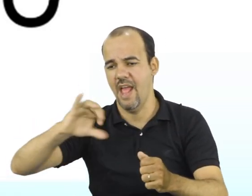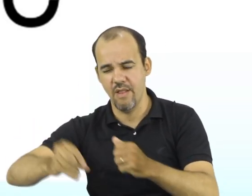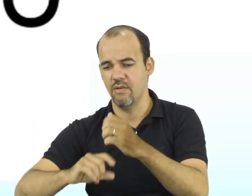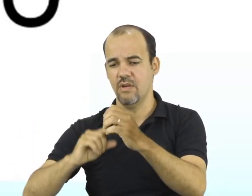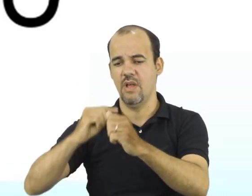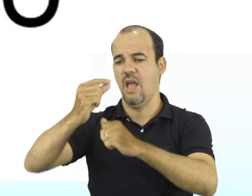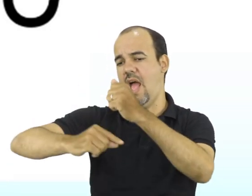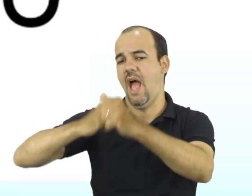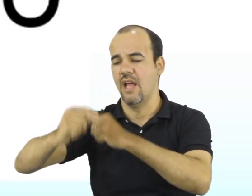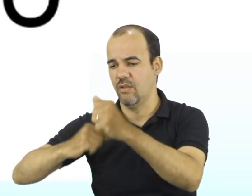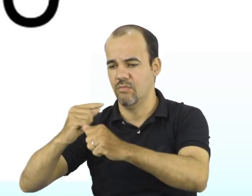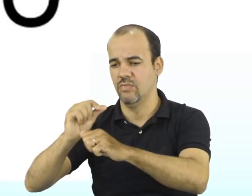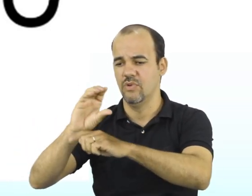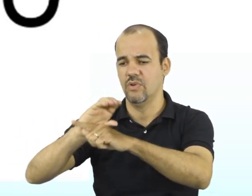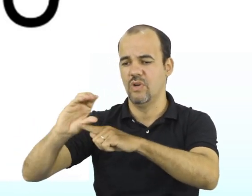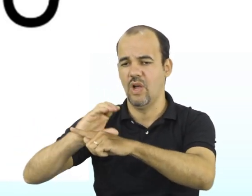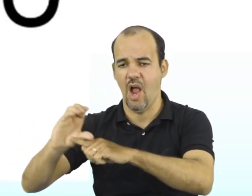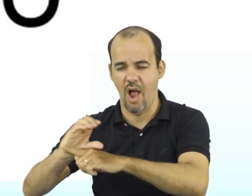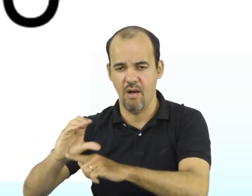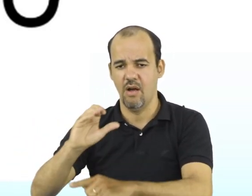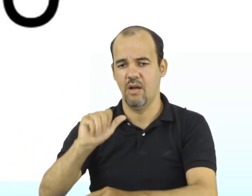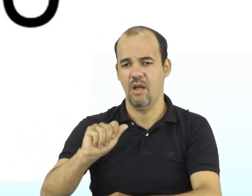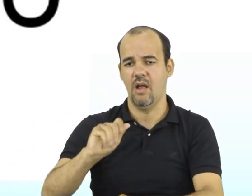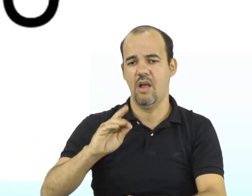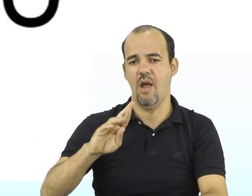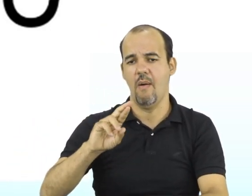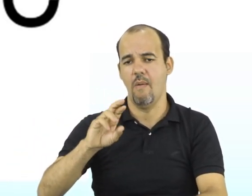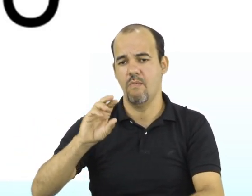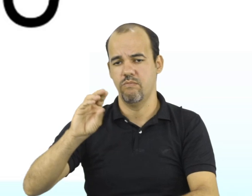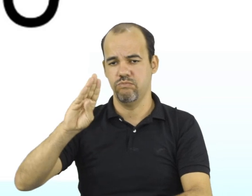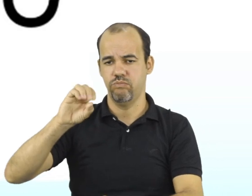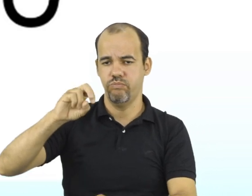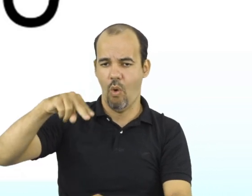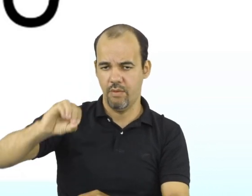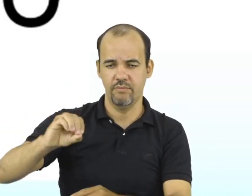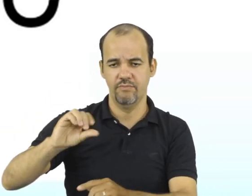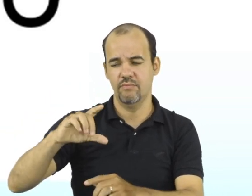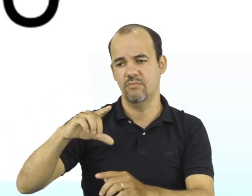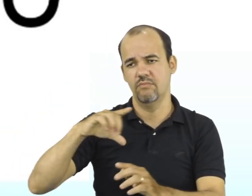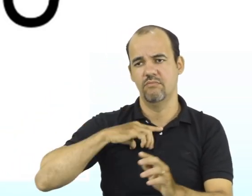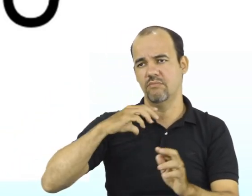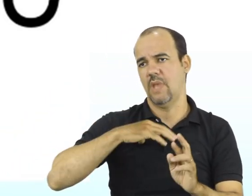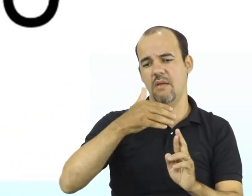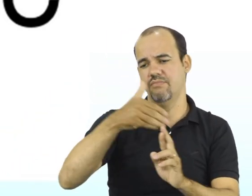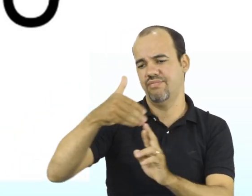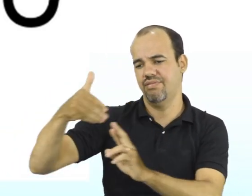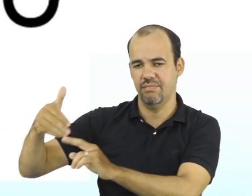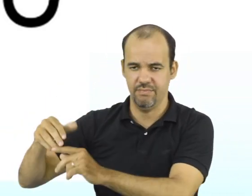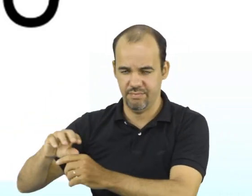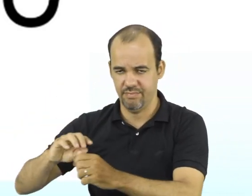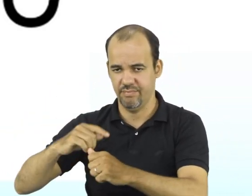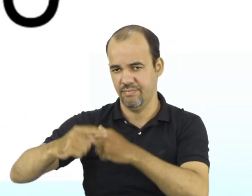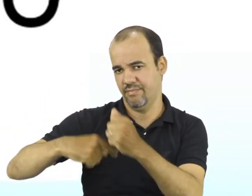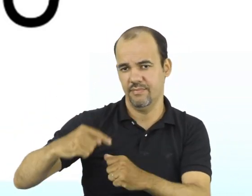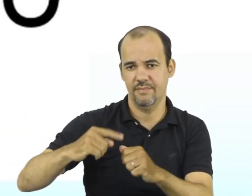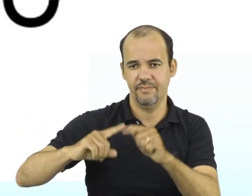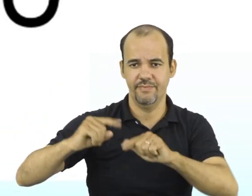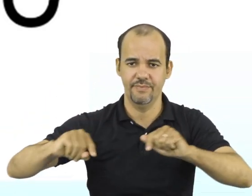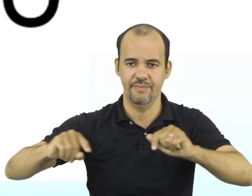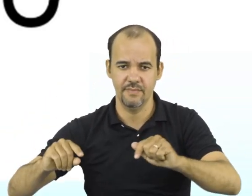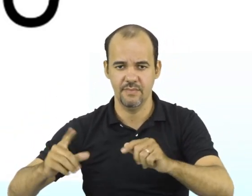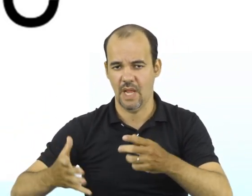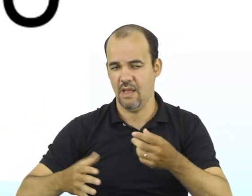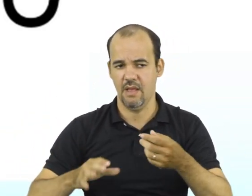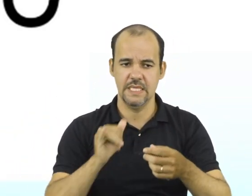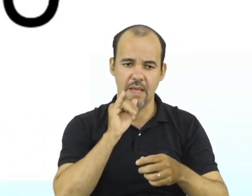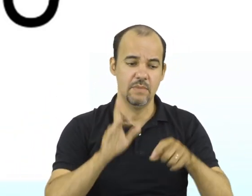de carbono. Muito bem. Só que esses elementos têm uma representação, ok? Por exemplo, nós temos